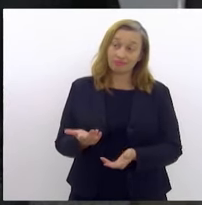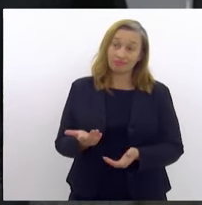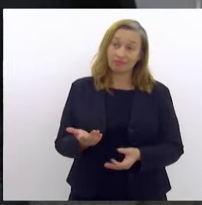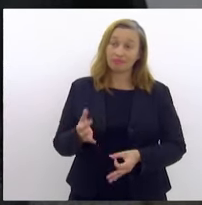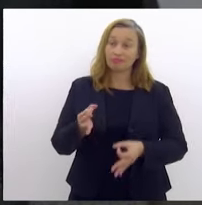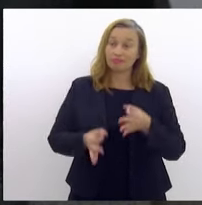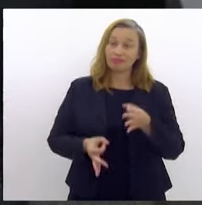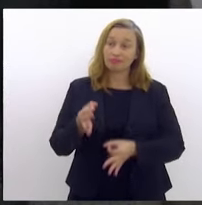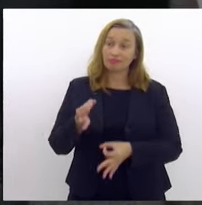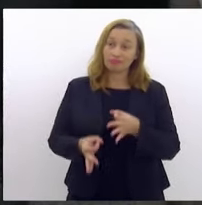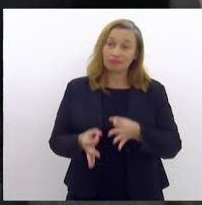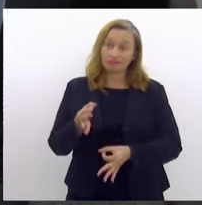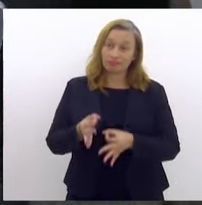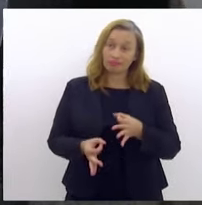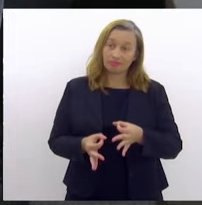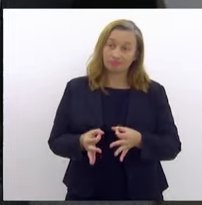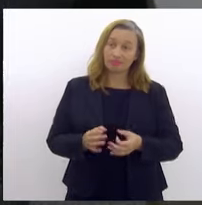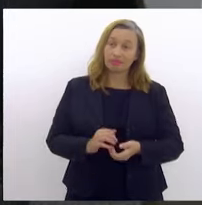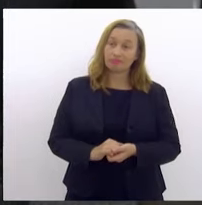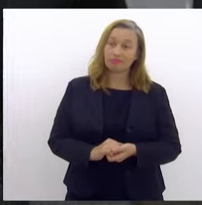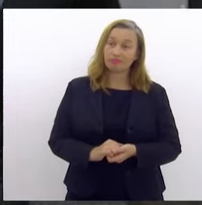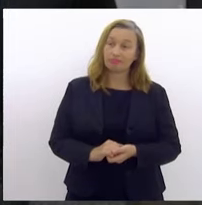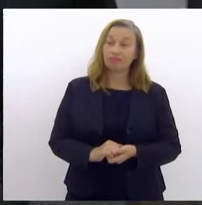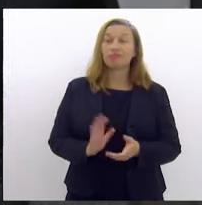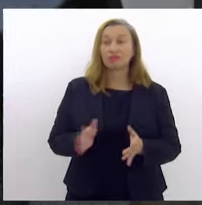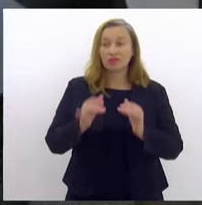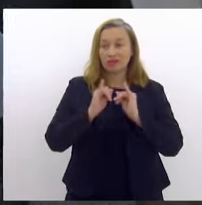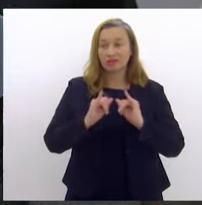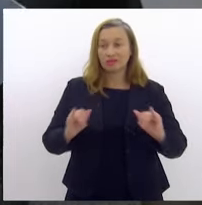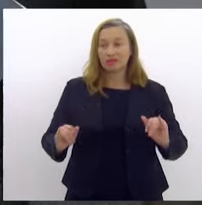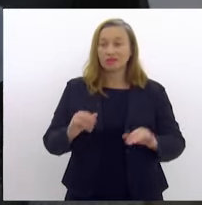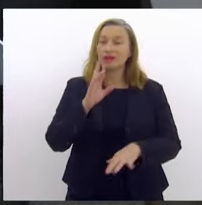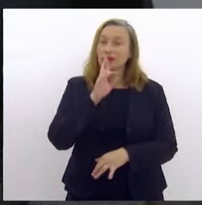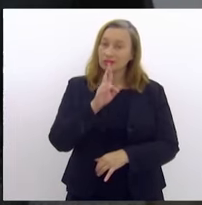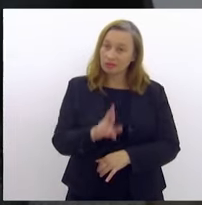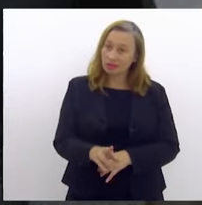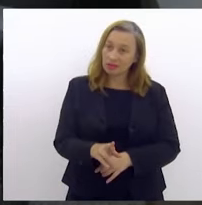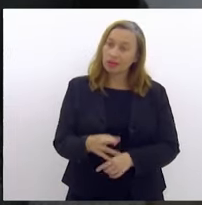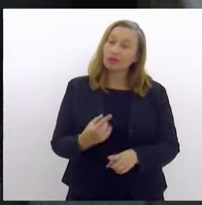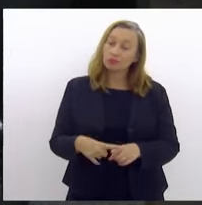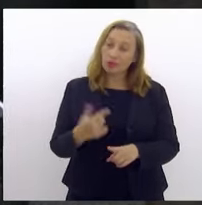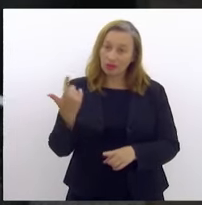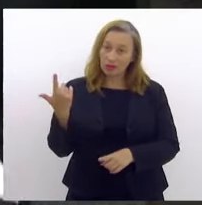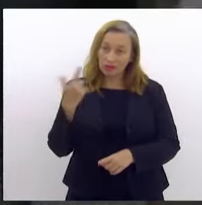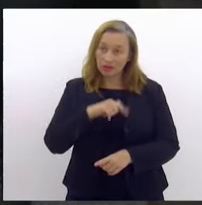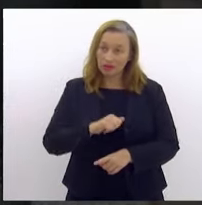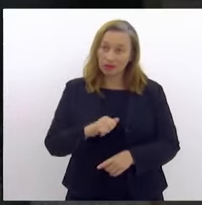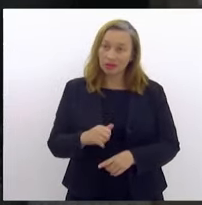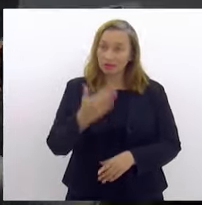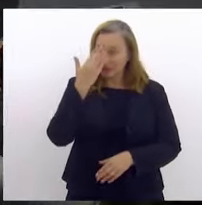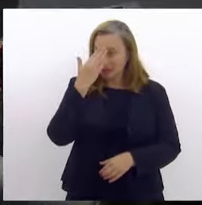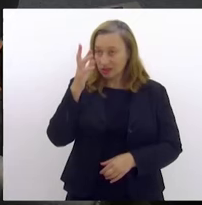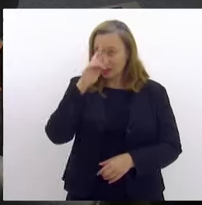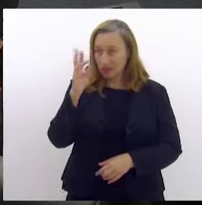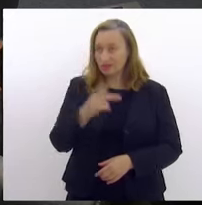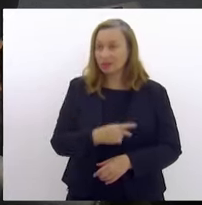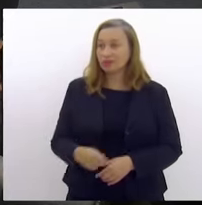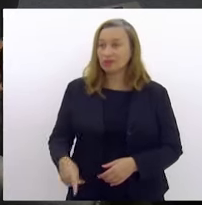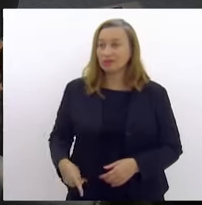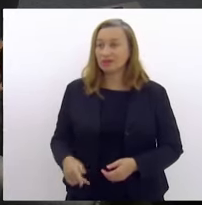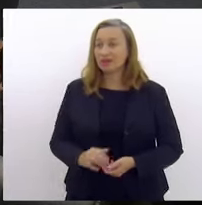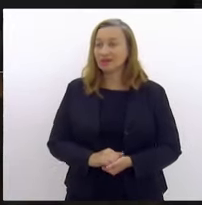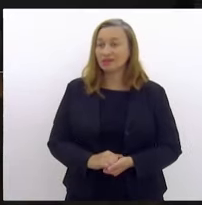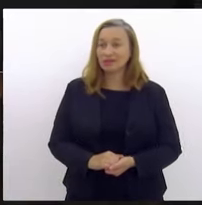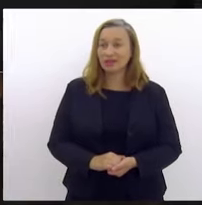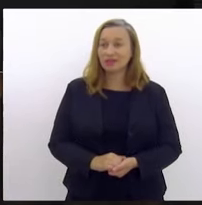de Justiça e já anuncio o resultado, porque ganharei. Muito obrigado, senhor presidente.